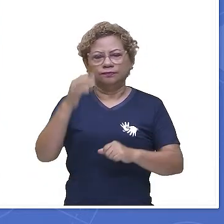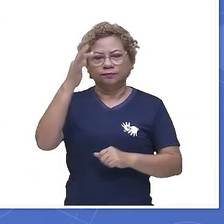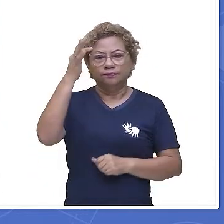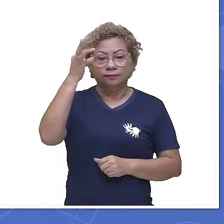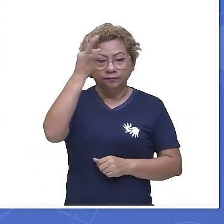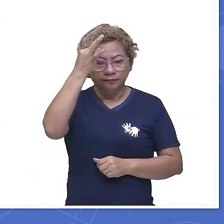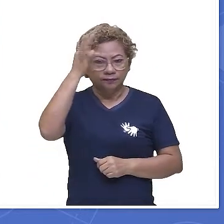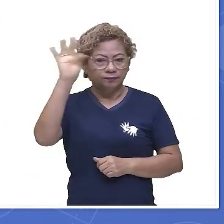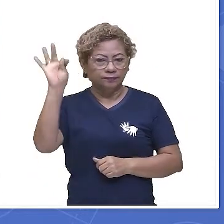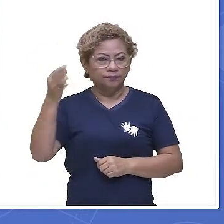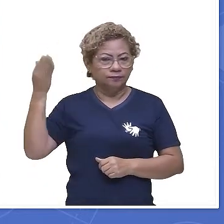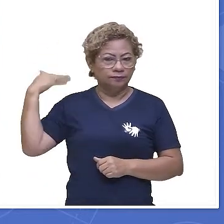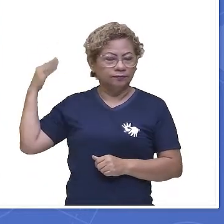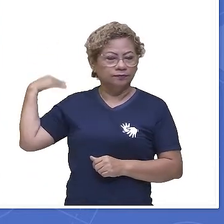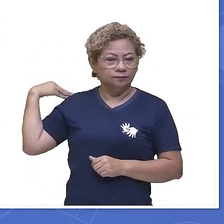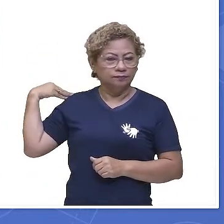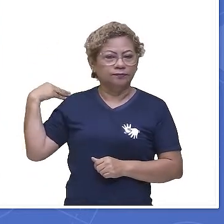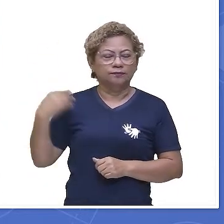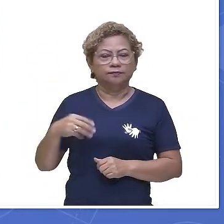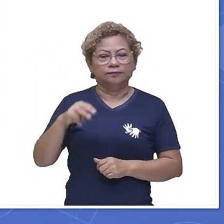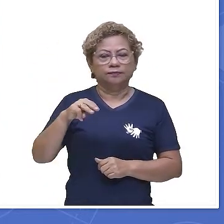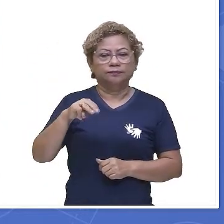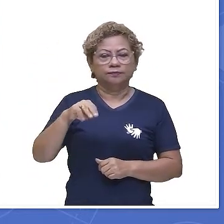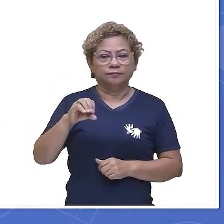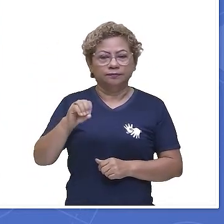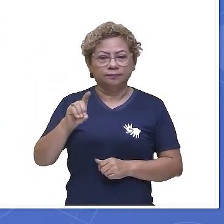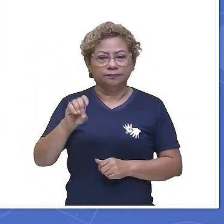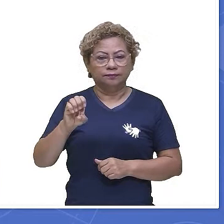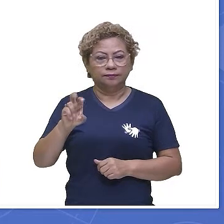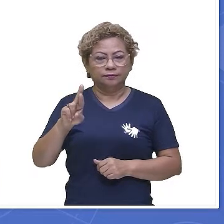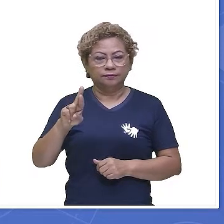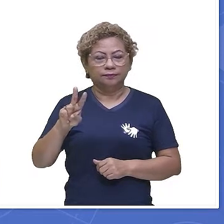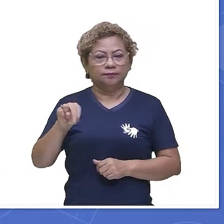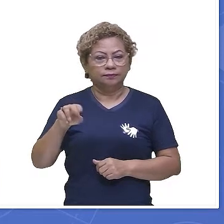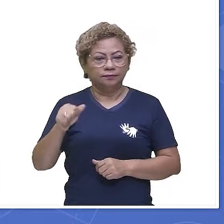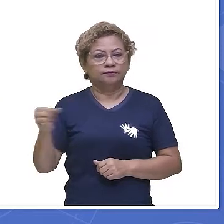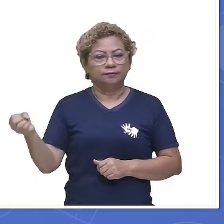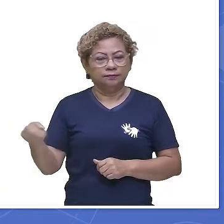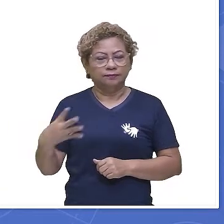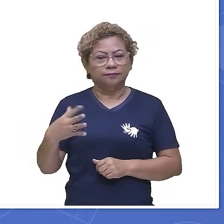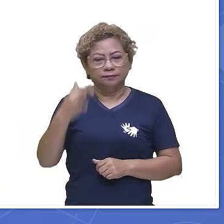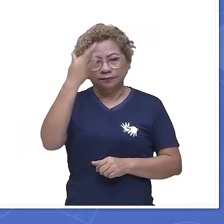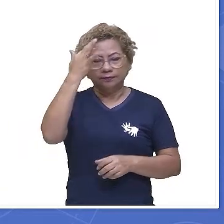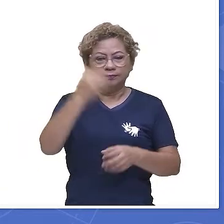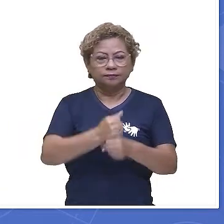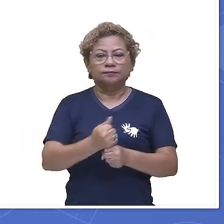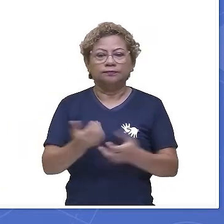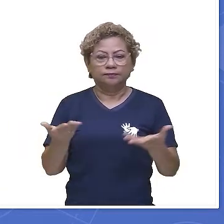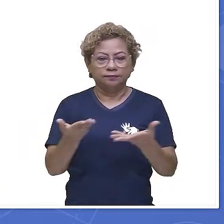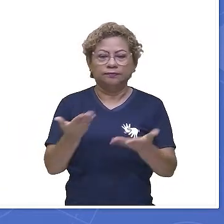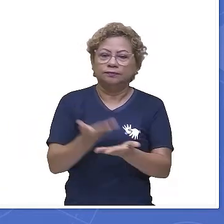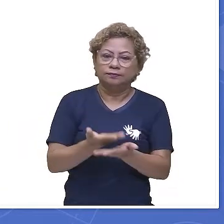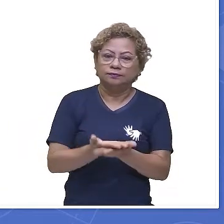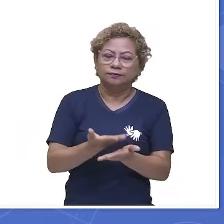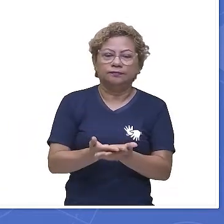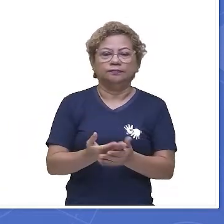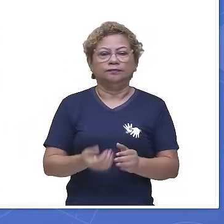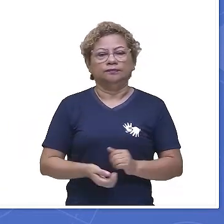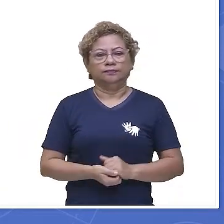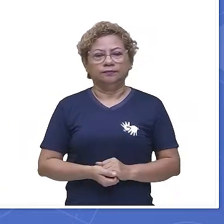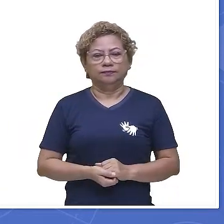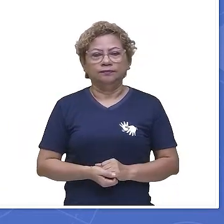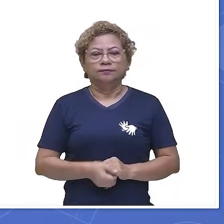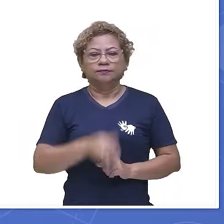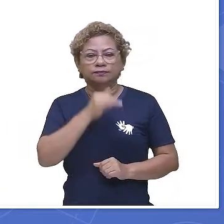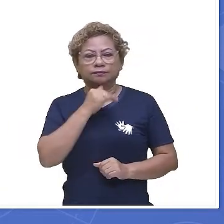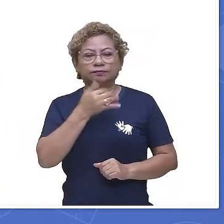posteriores. Então, nós temos aí a física moderna, que é a física que a gente está estudando no momento, né? Com conceitos aí de Einstein, por exemplo,